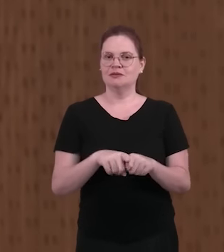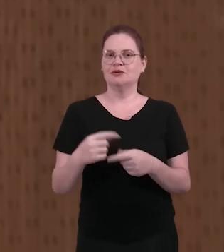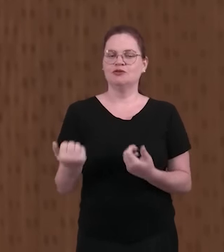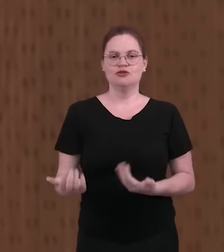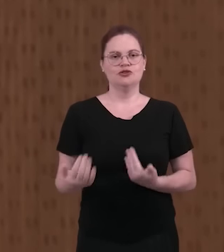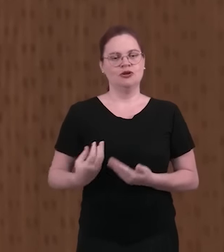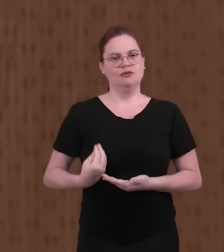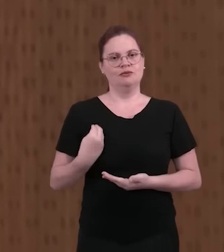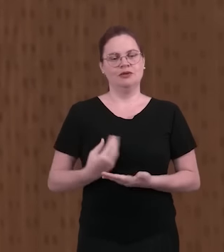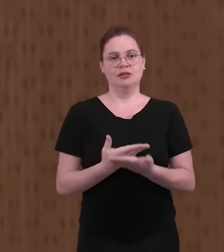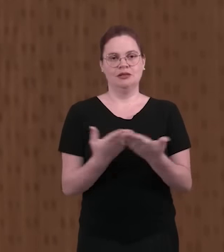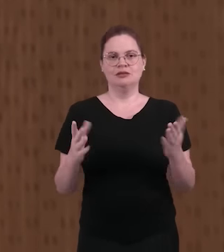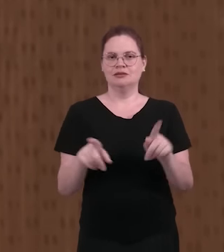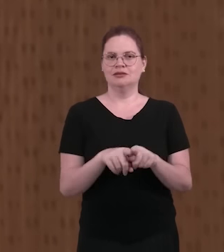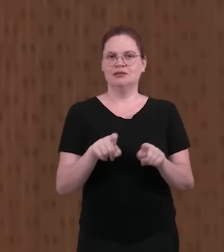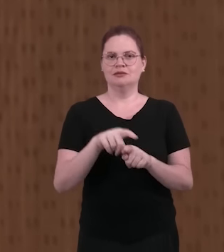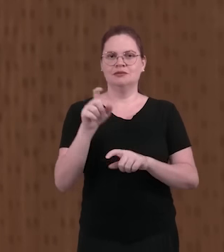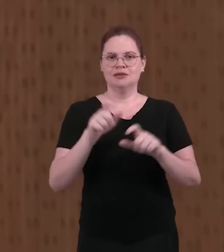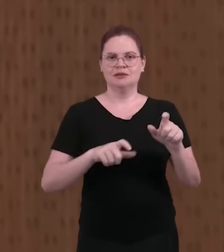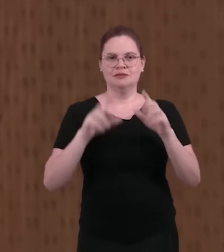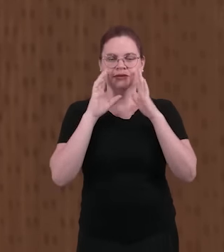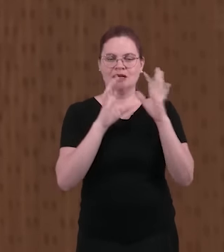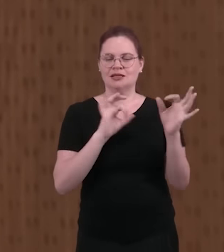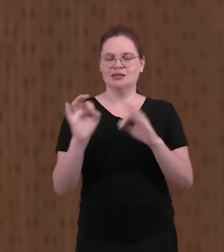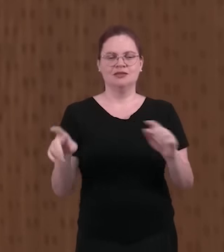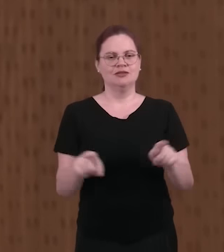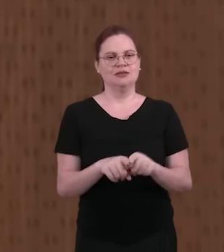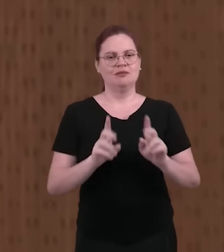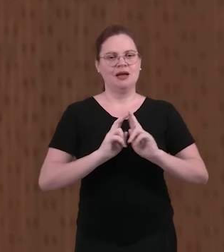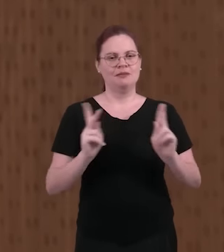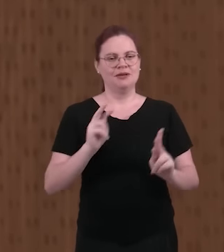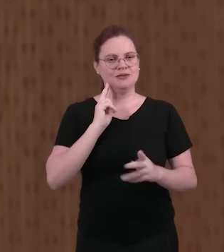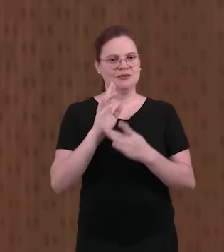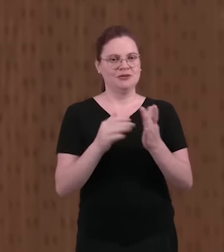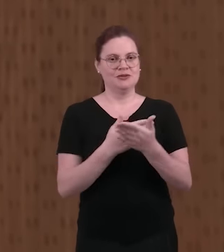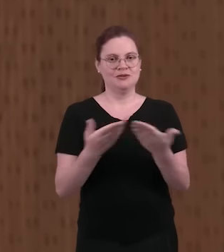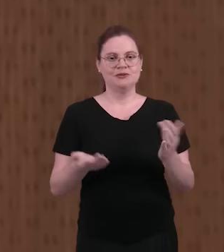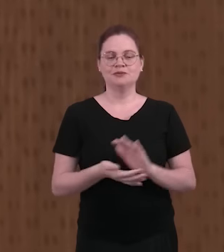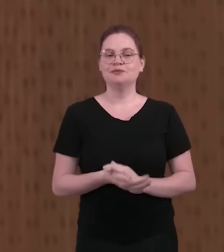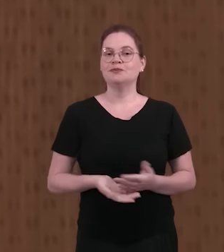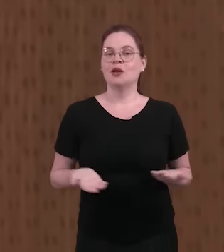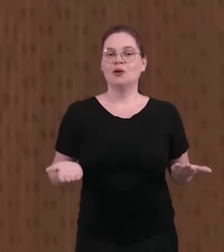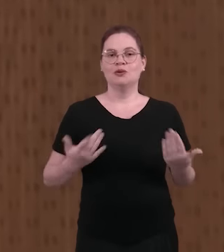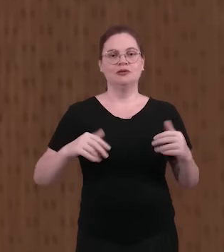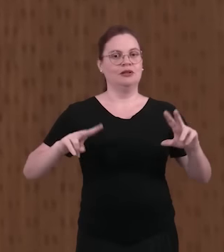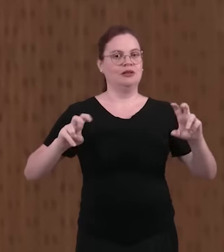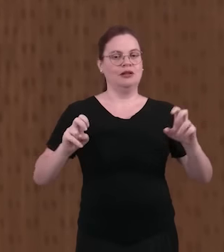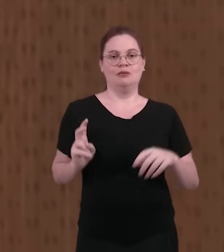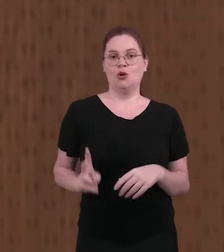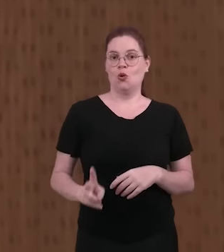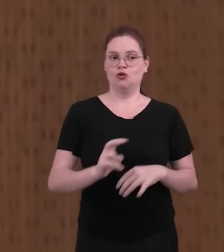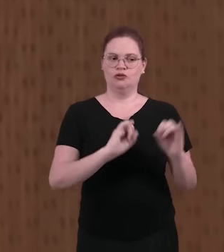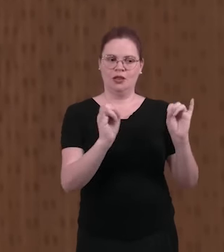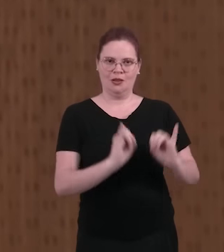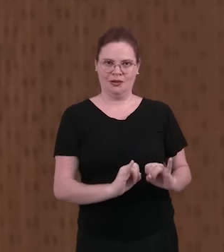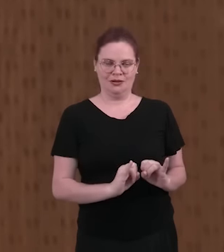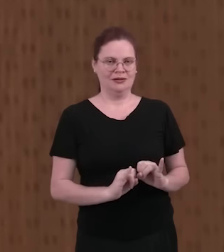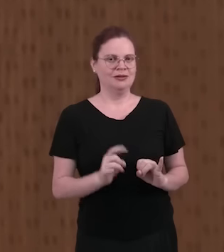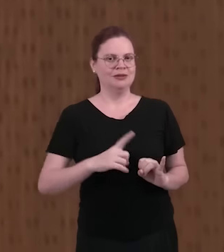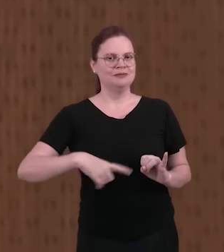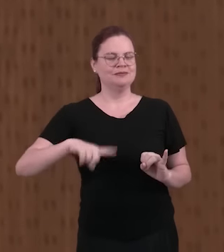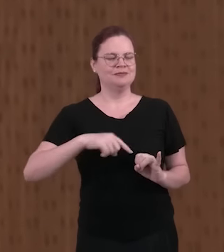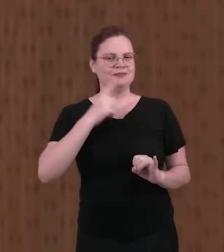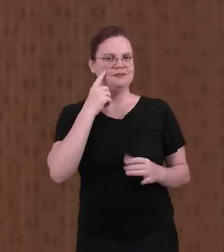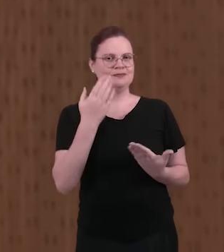jovens que estão aqui presentes e aos jovens aí que estão nos assistindo, a paz do Senhor. O tema de hoje continua sendo idolatria. Estamos